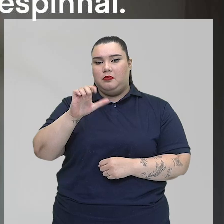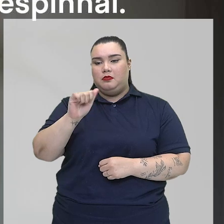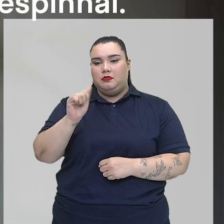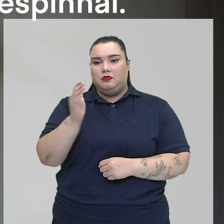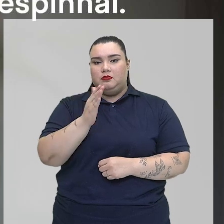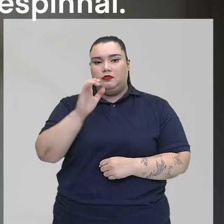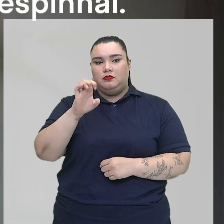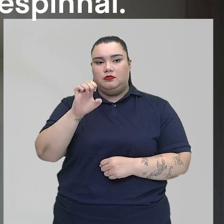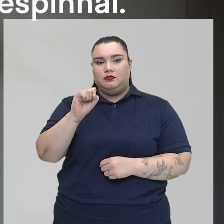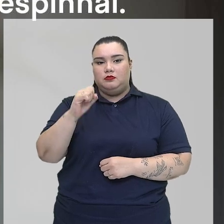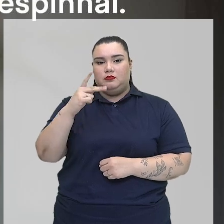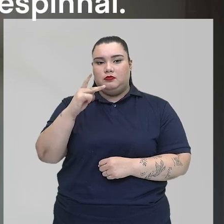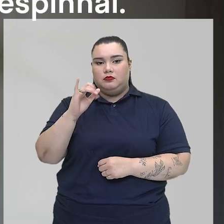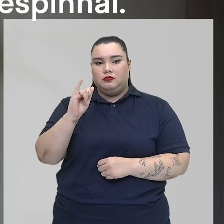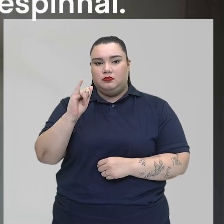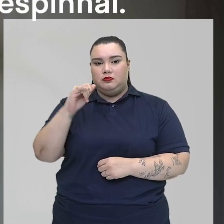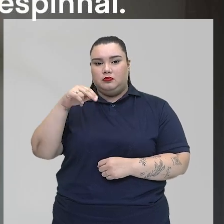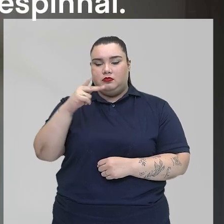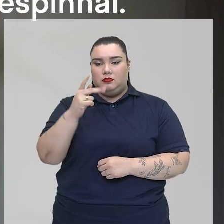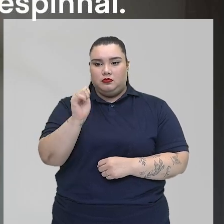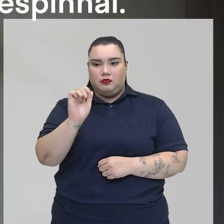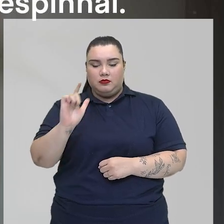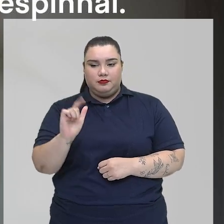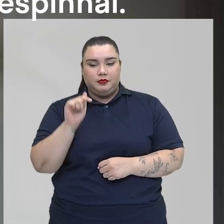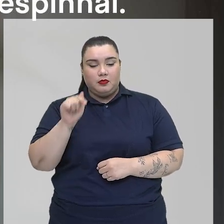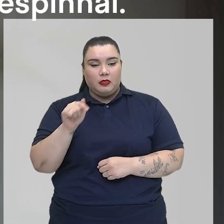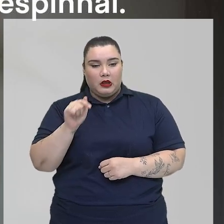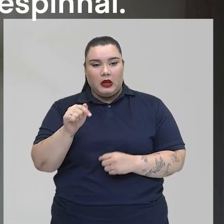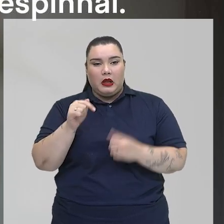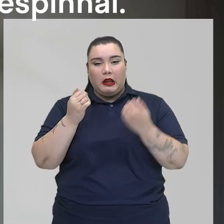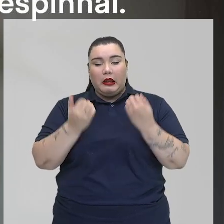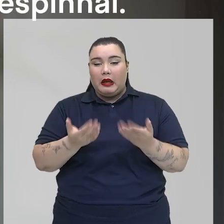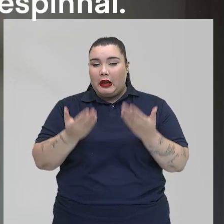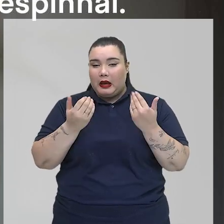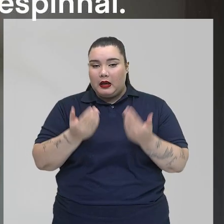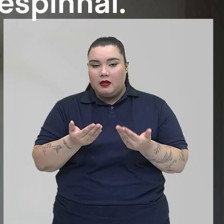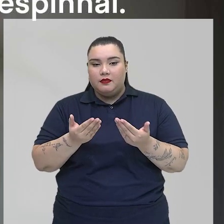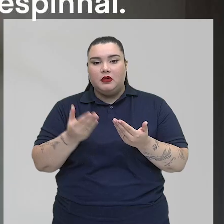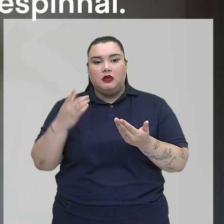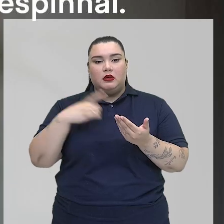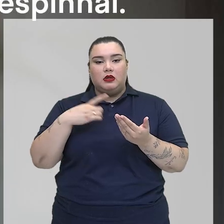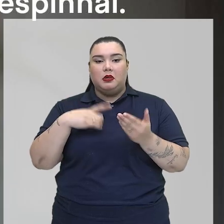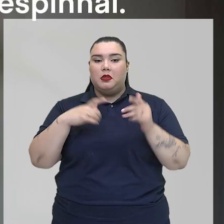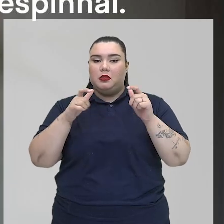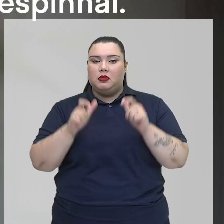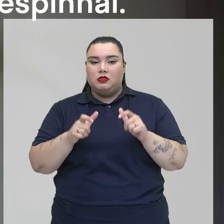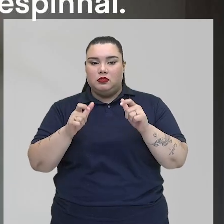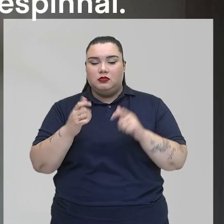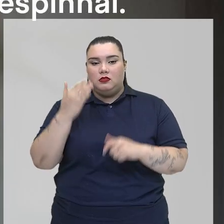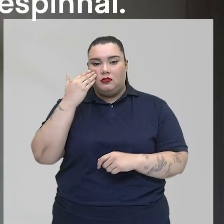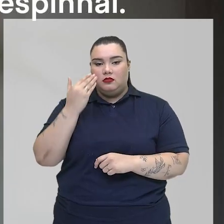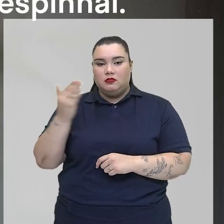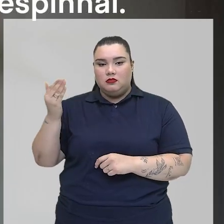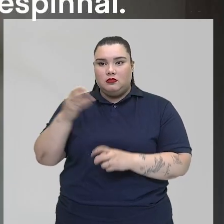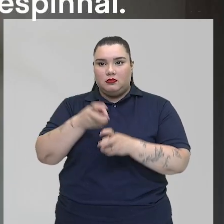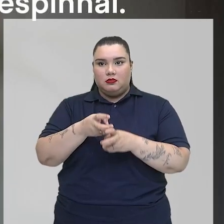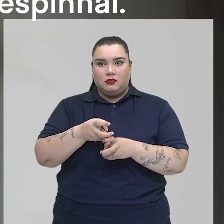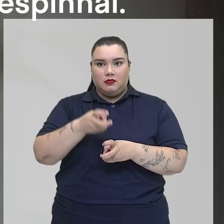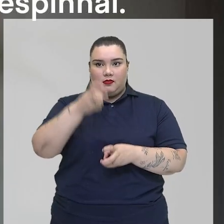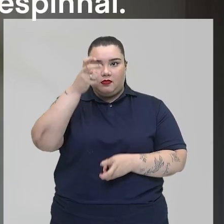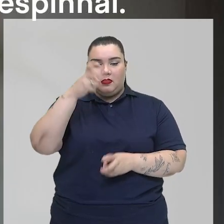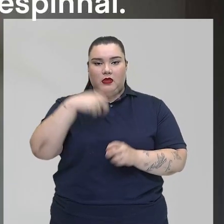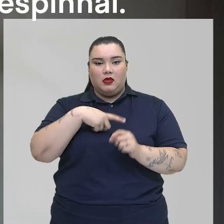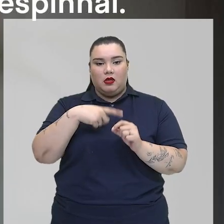medula espinhal, ela é muito frágil e ela passa justamente bem no meio aqui